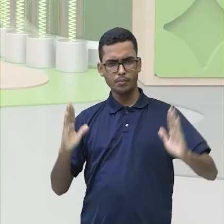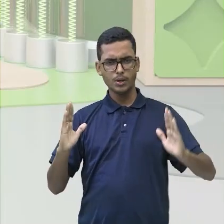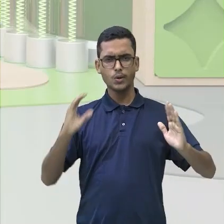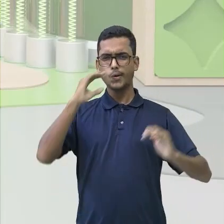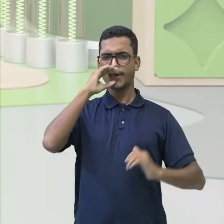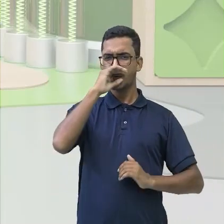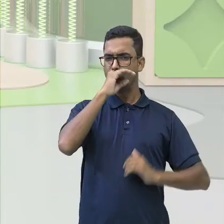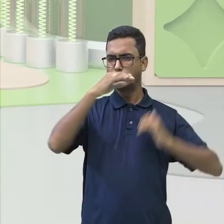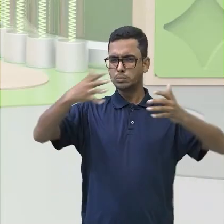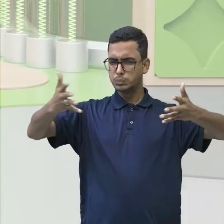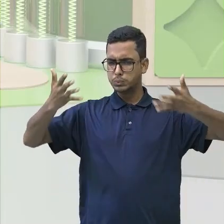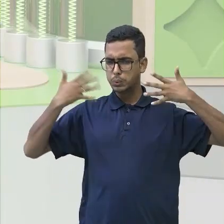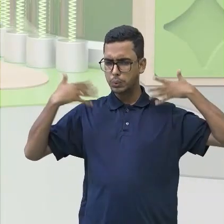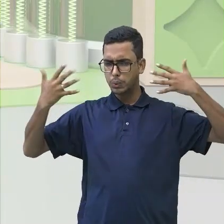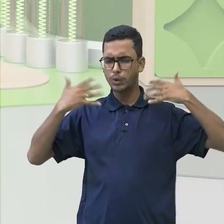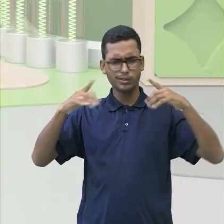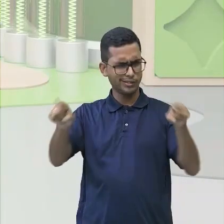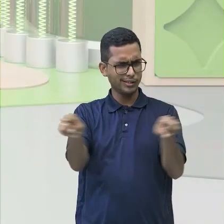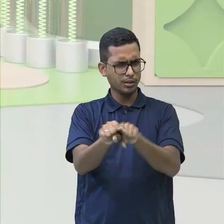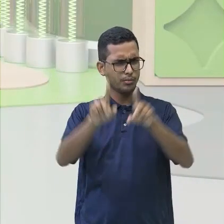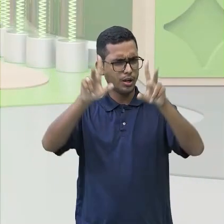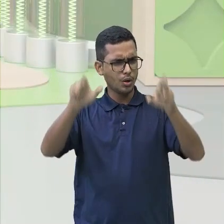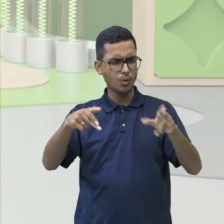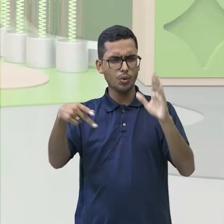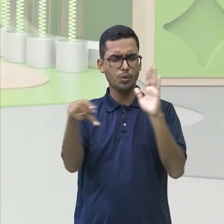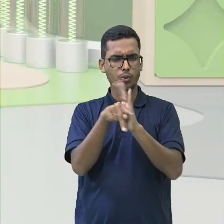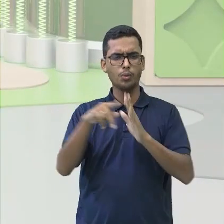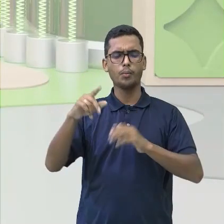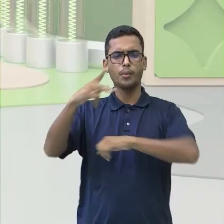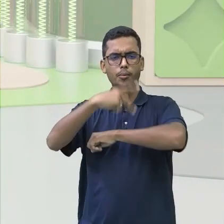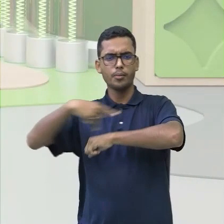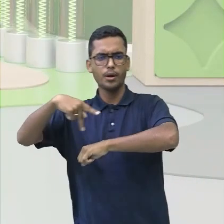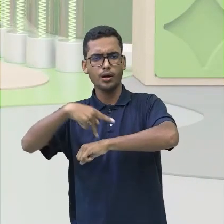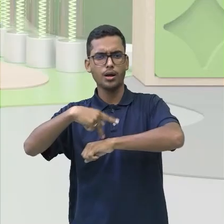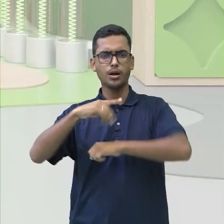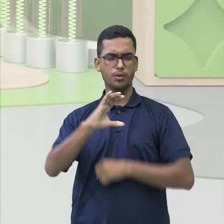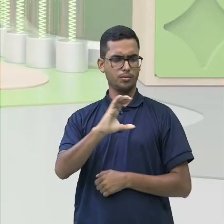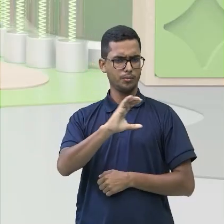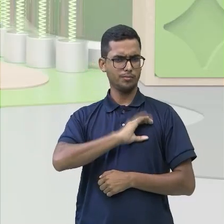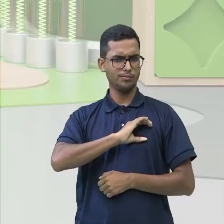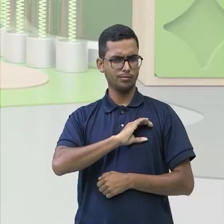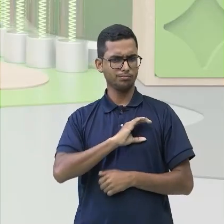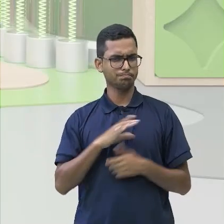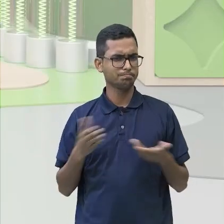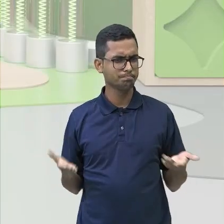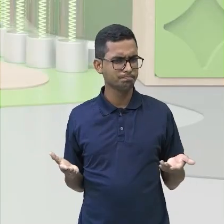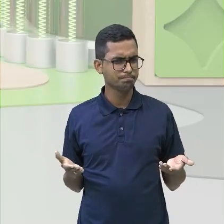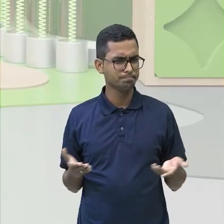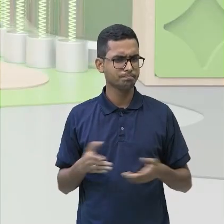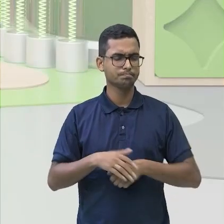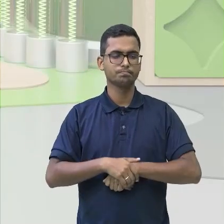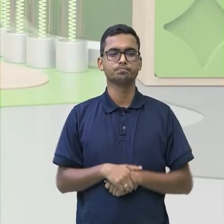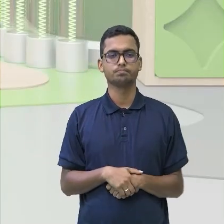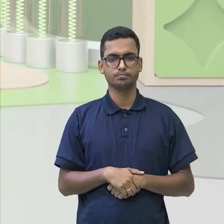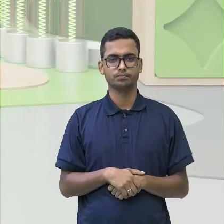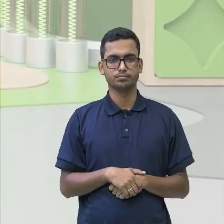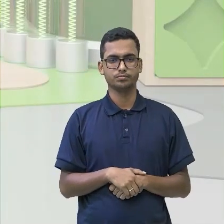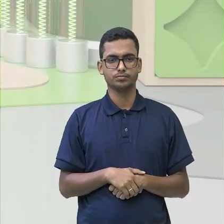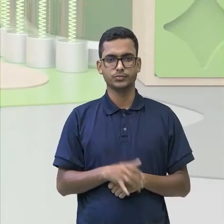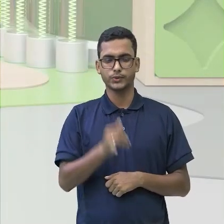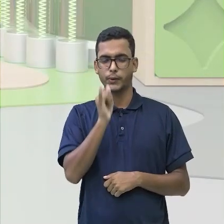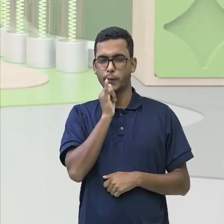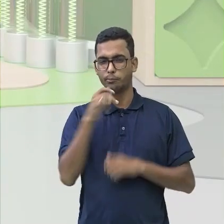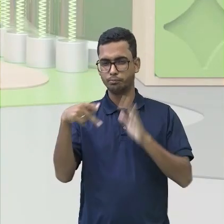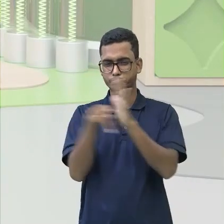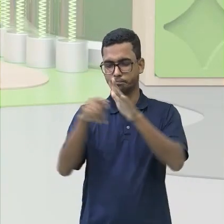por exemplo? Então a gente pensa aí um pouquinho, né? E essa imagem aí já traz uma resposta pra gente. Olha, enquanto no Rio de Janeiro,